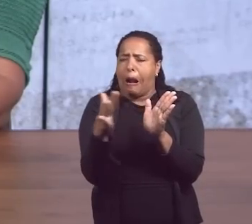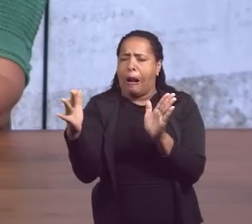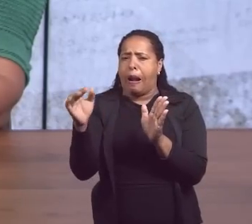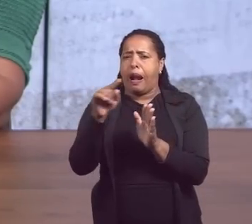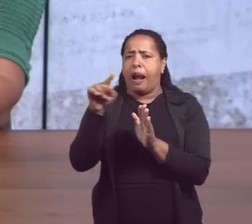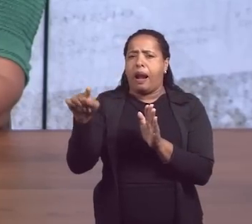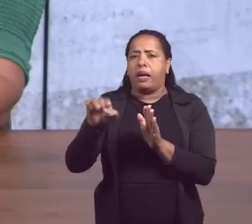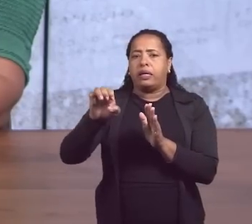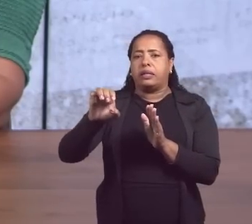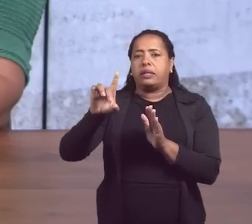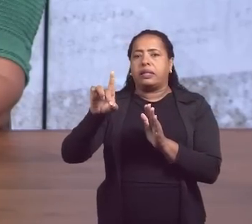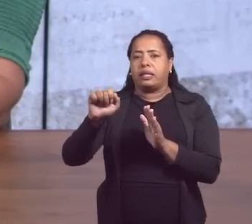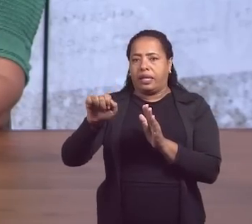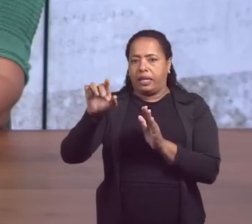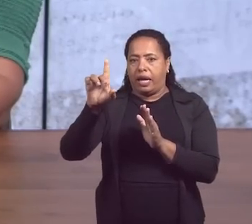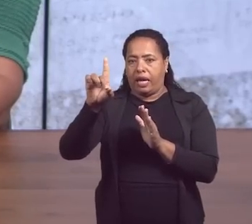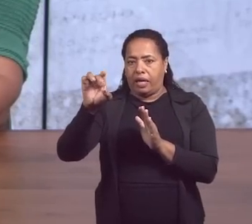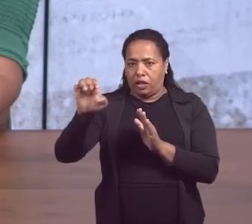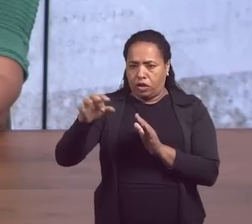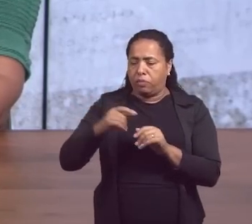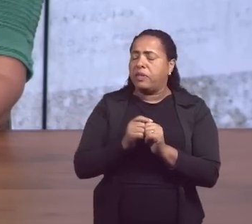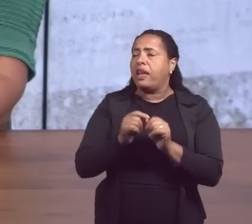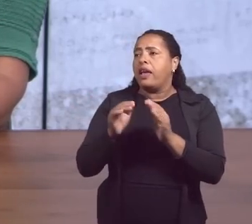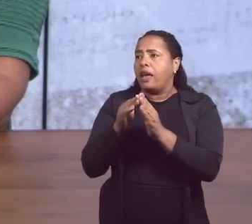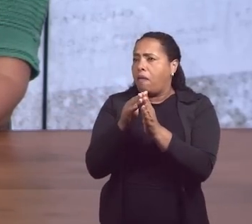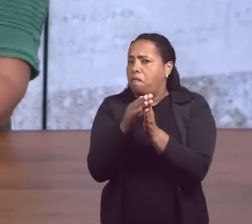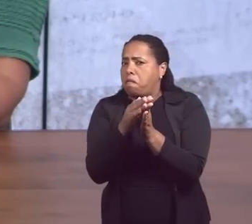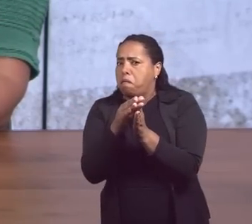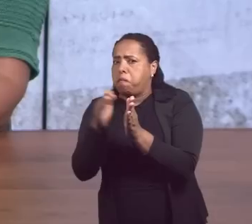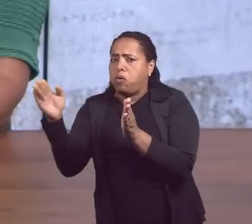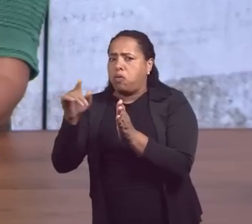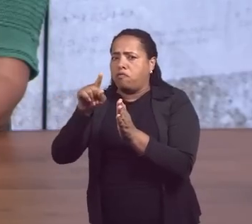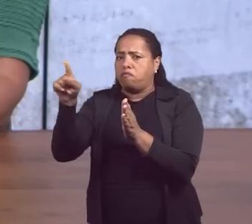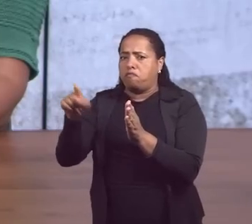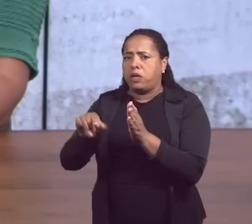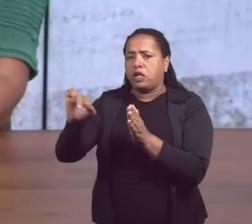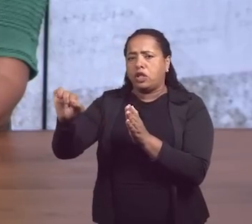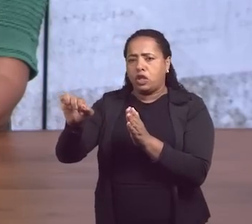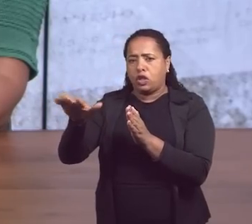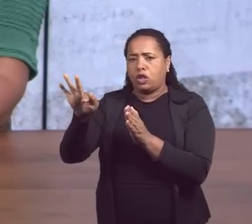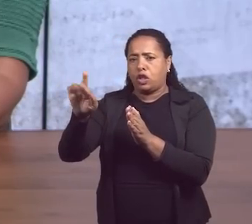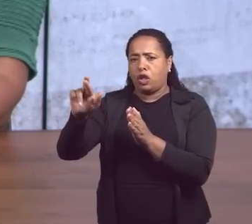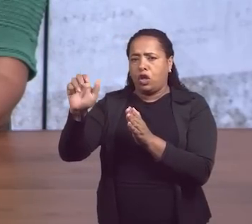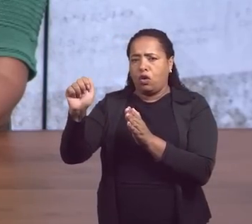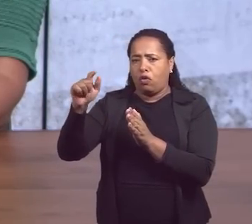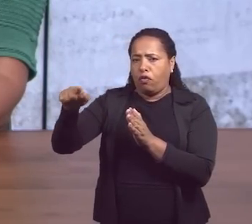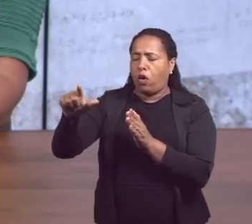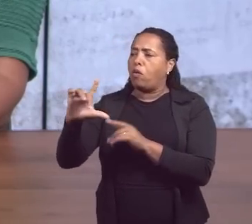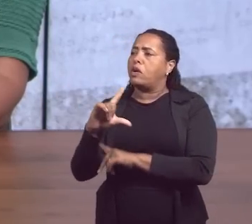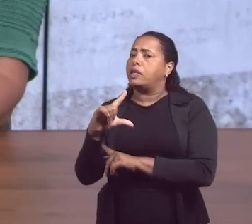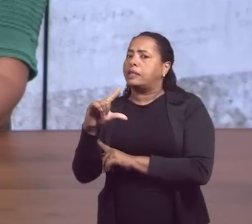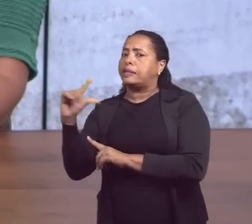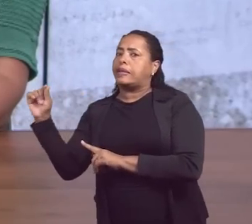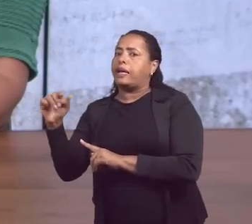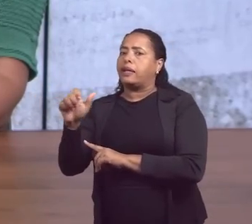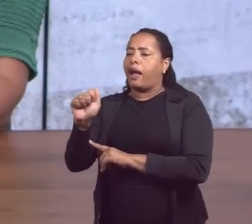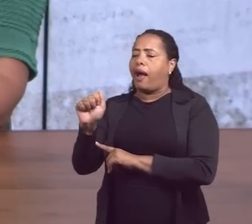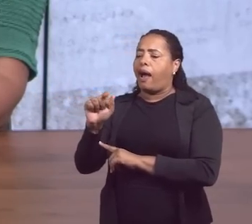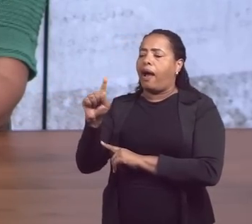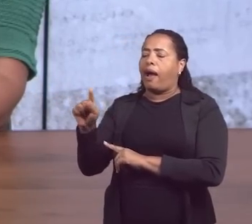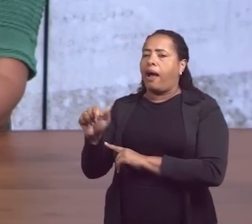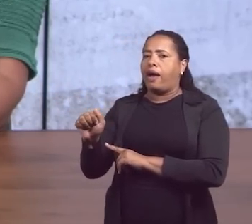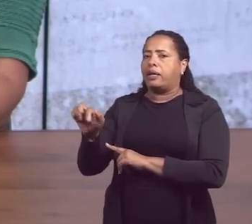este termo sairá até Zifron, e as suas saídas serão em Azar-Enã. Este